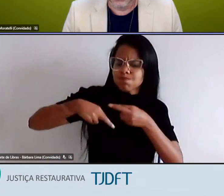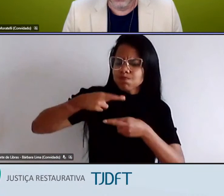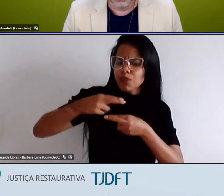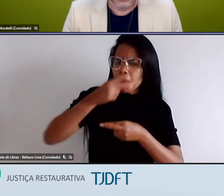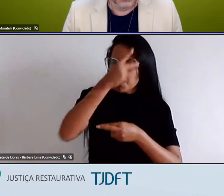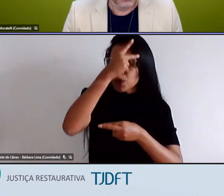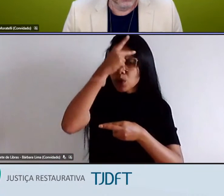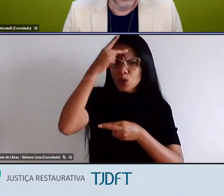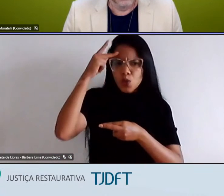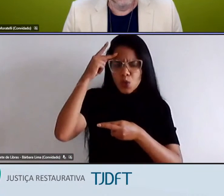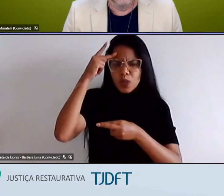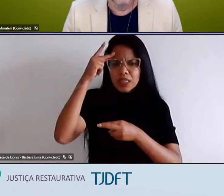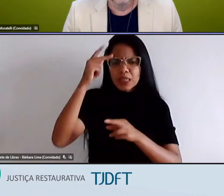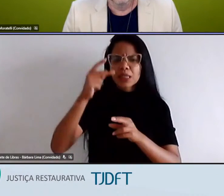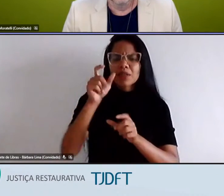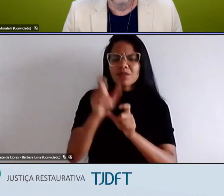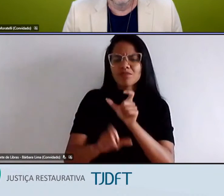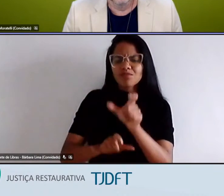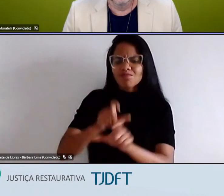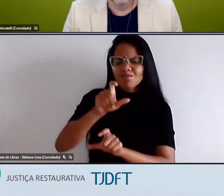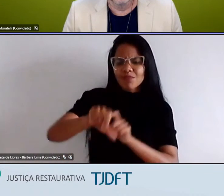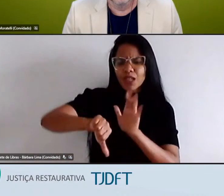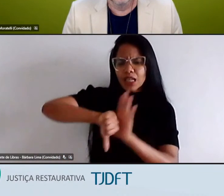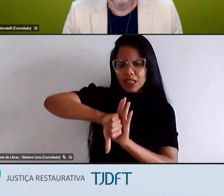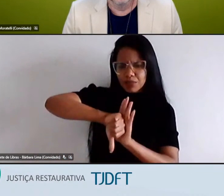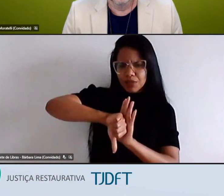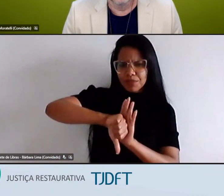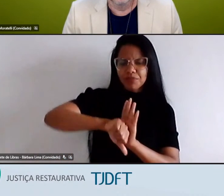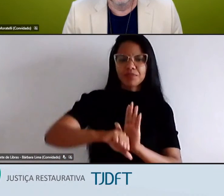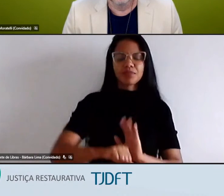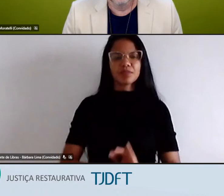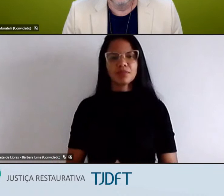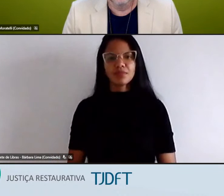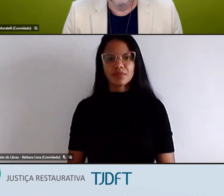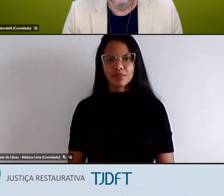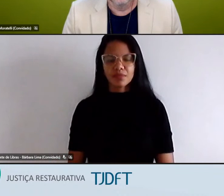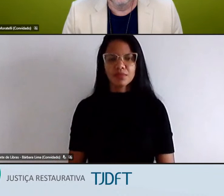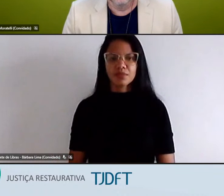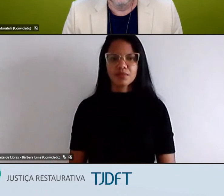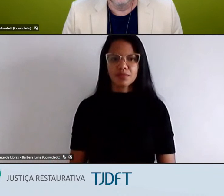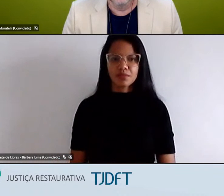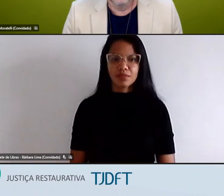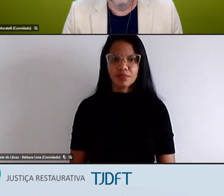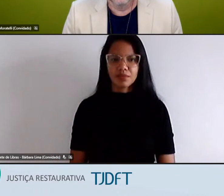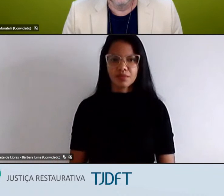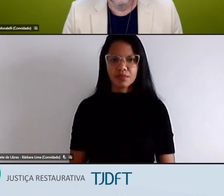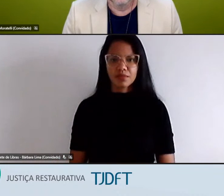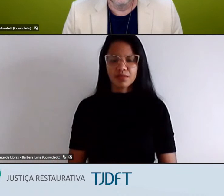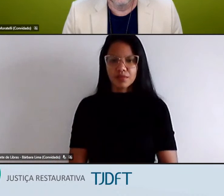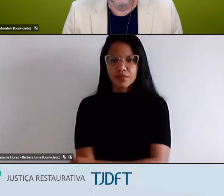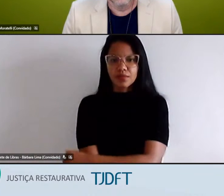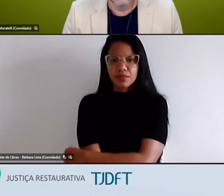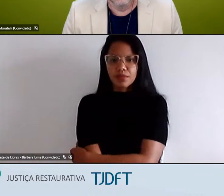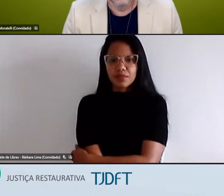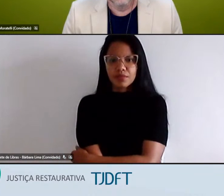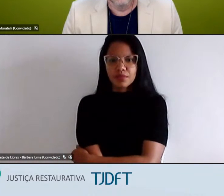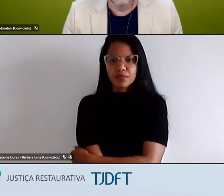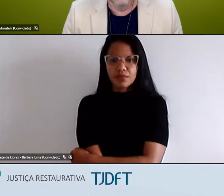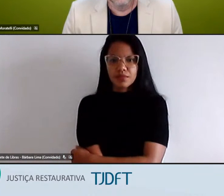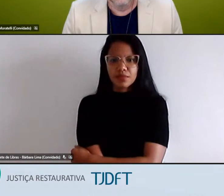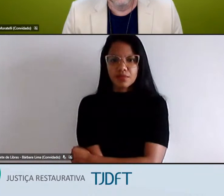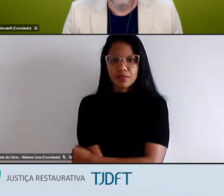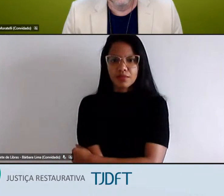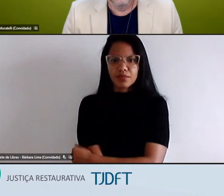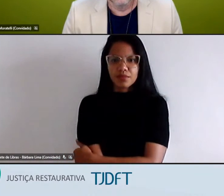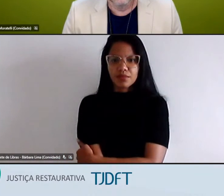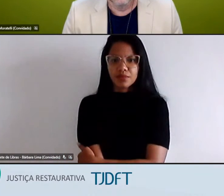criminosos. So I spent about 20 years in the probation service,